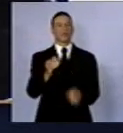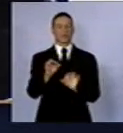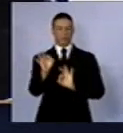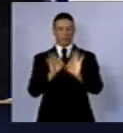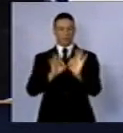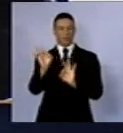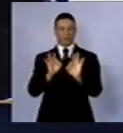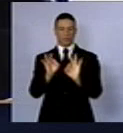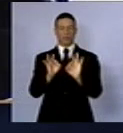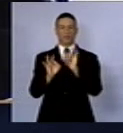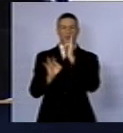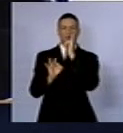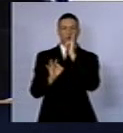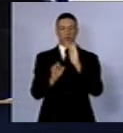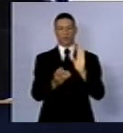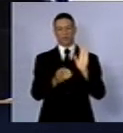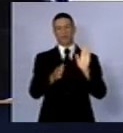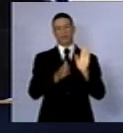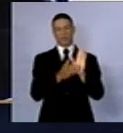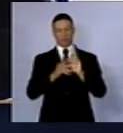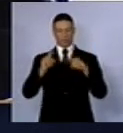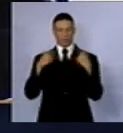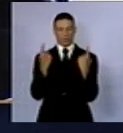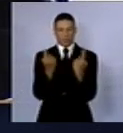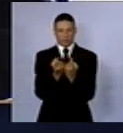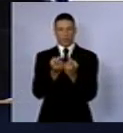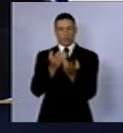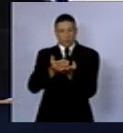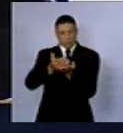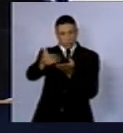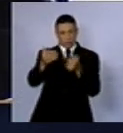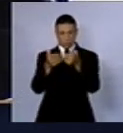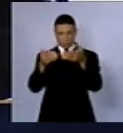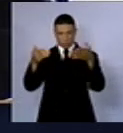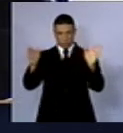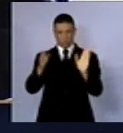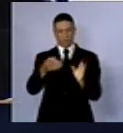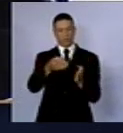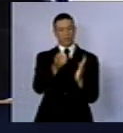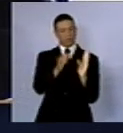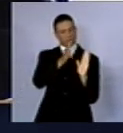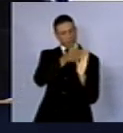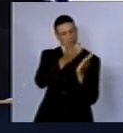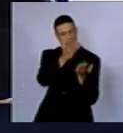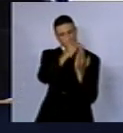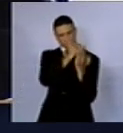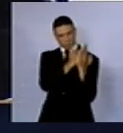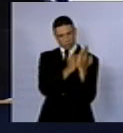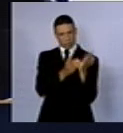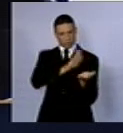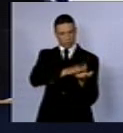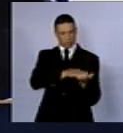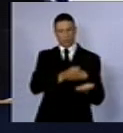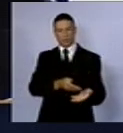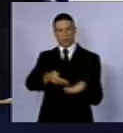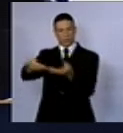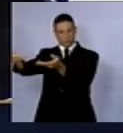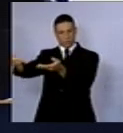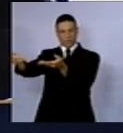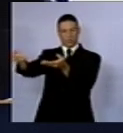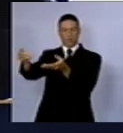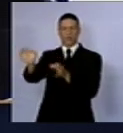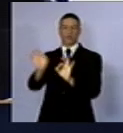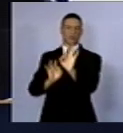com o e mail da audiência pública aberta para encaminhar os pontos de vista referentes